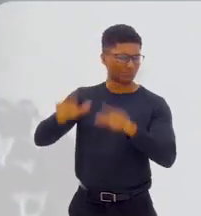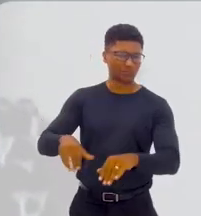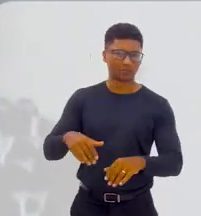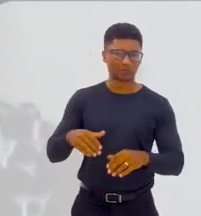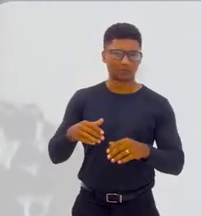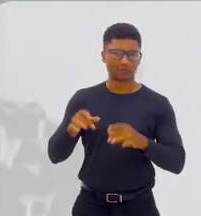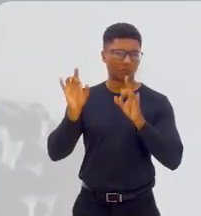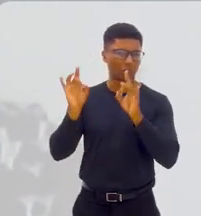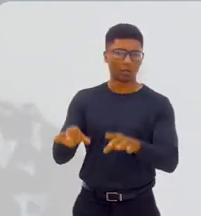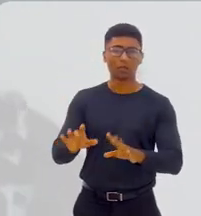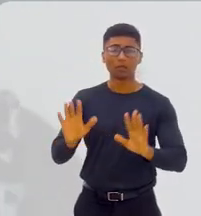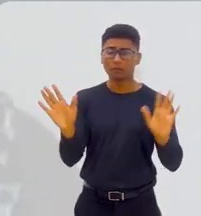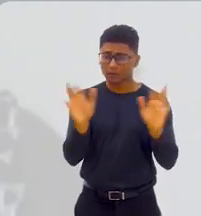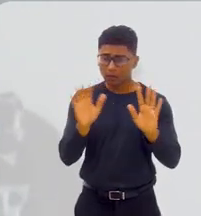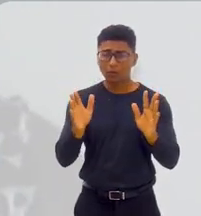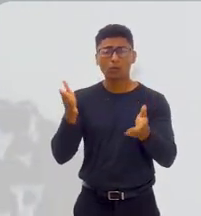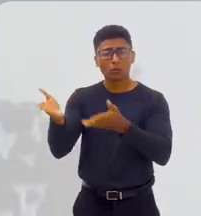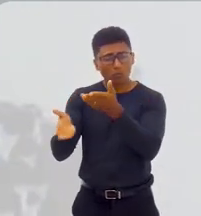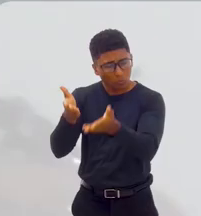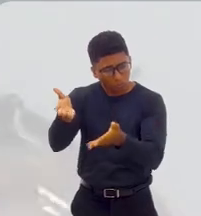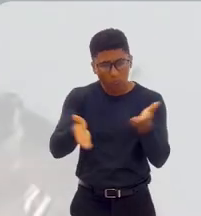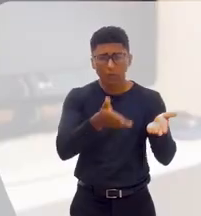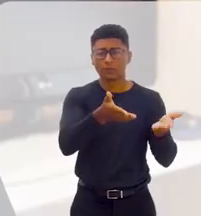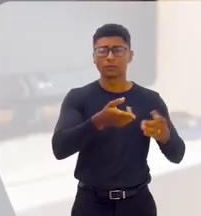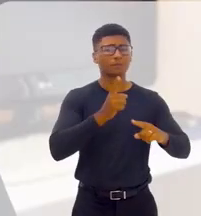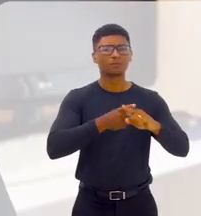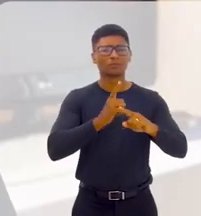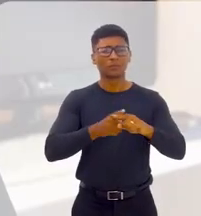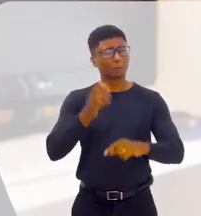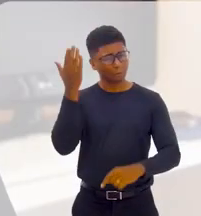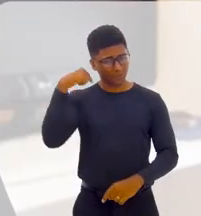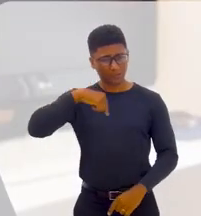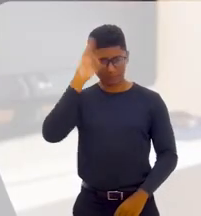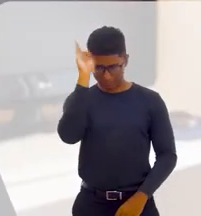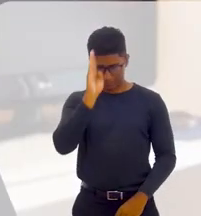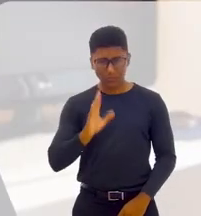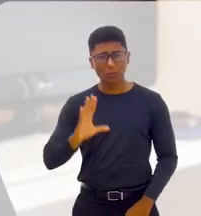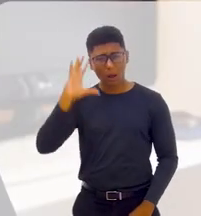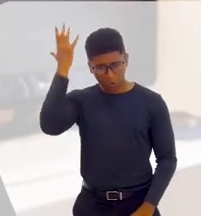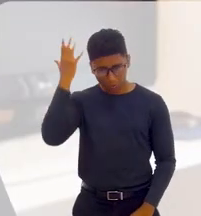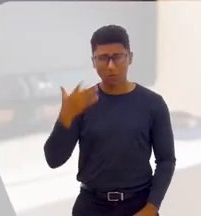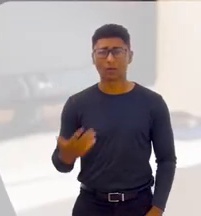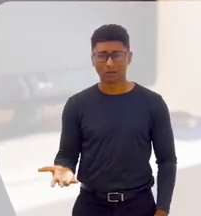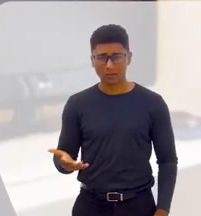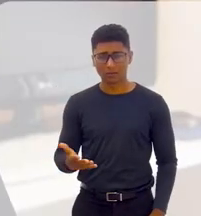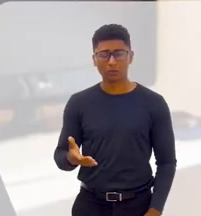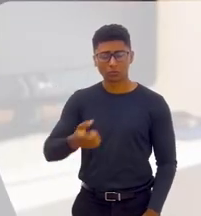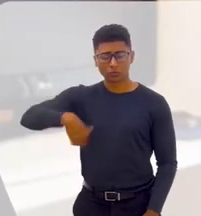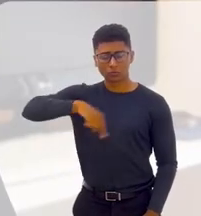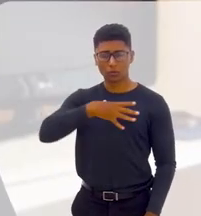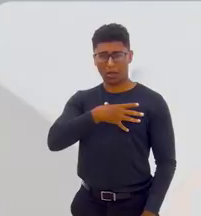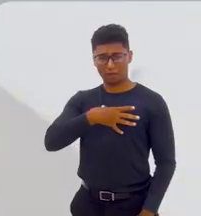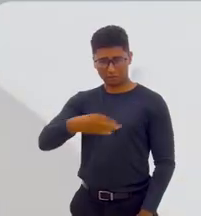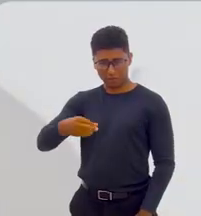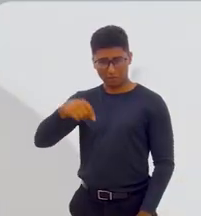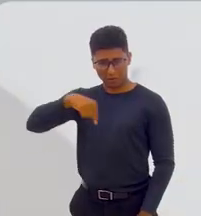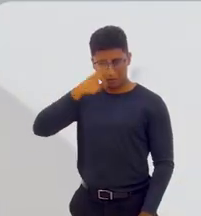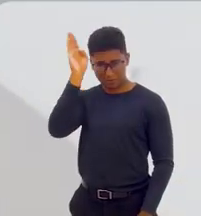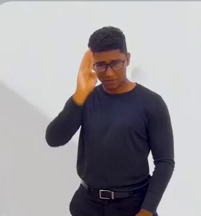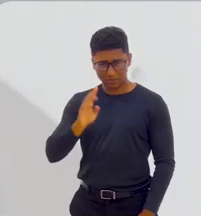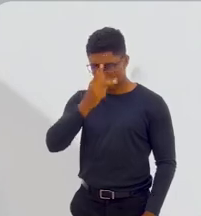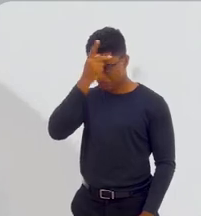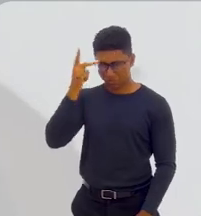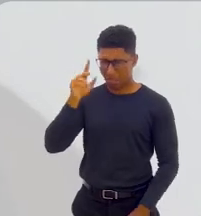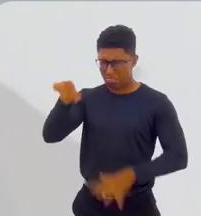nós começamos a nossa história nesse país assim, os outros tirando de nós os nossos filhos, dando os nossos seios para alimentar o filho, os filhos dos outros,